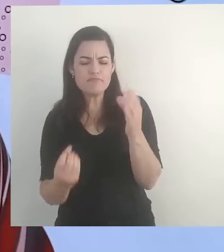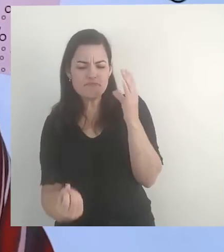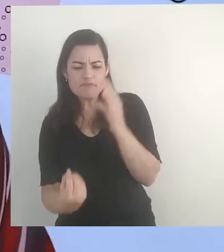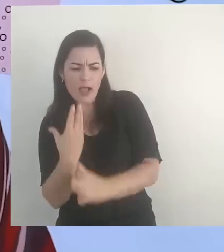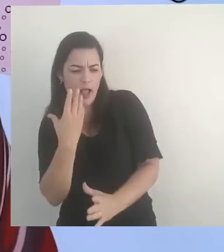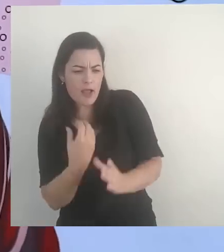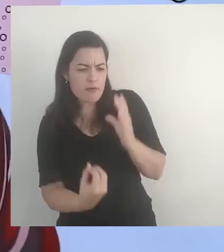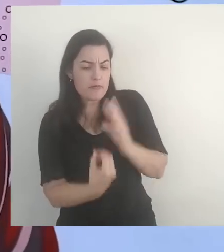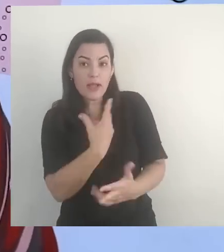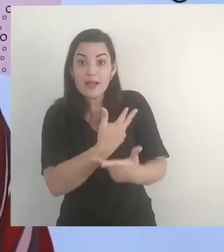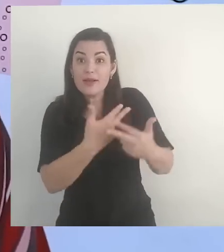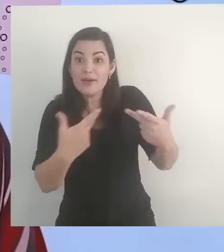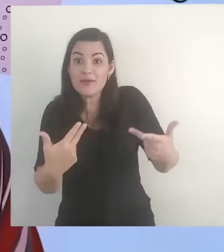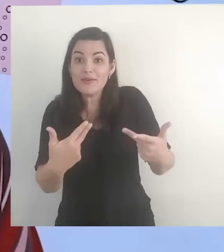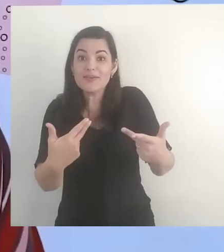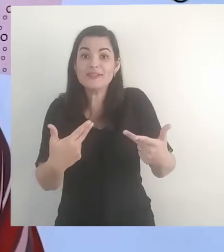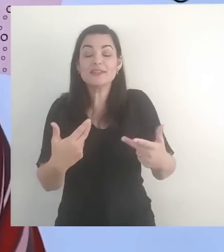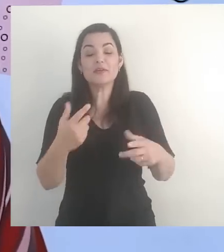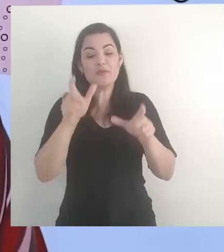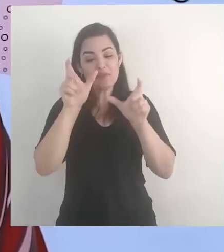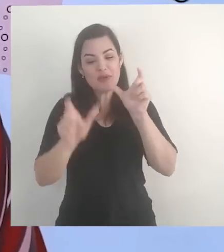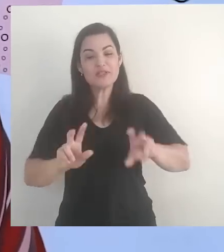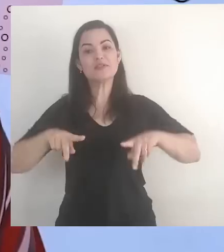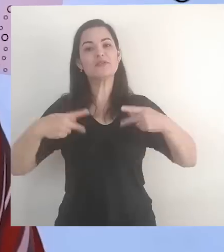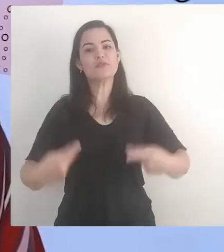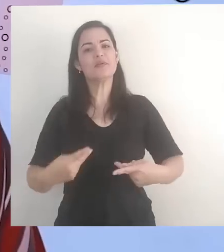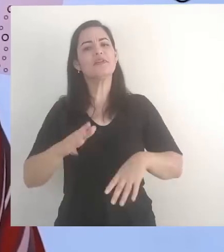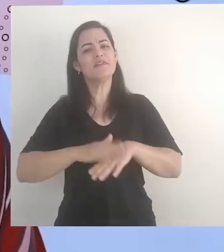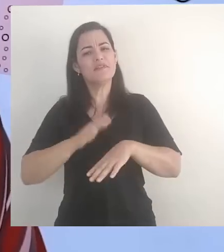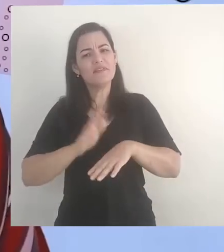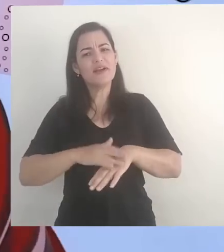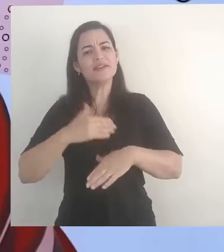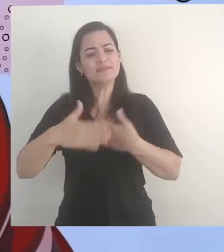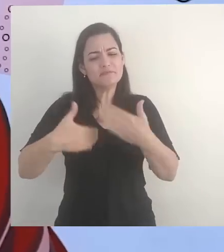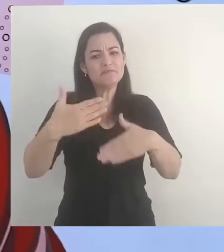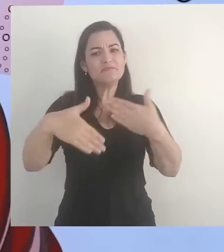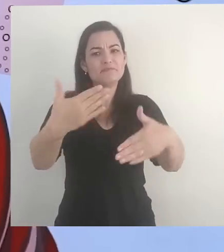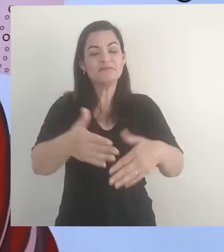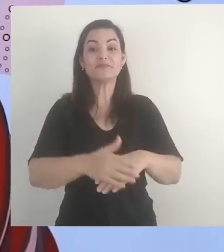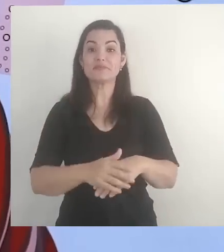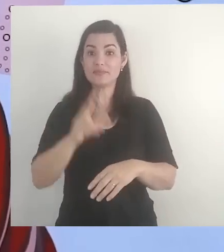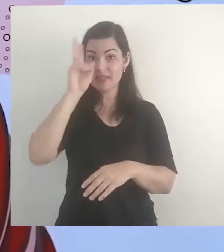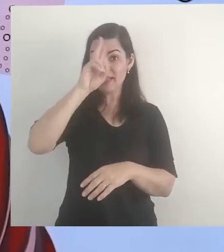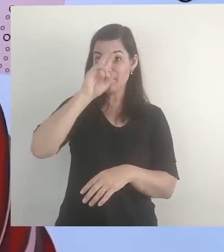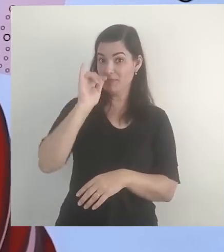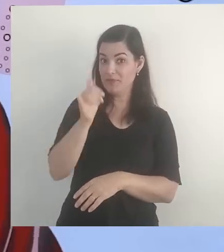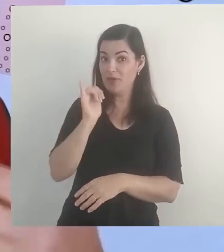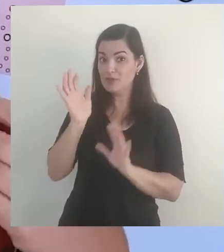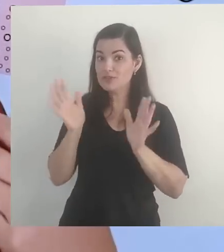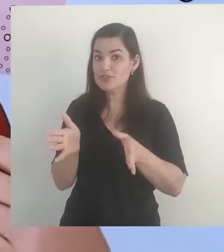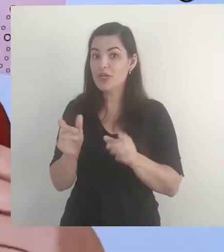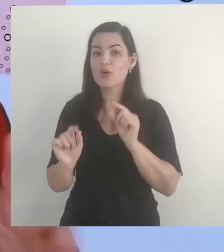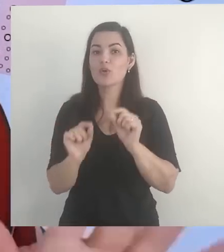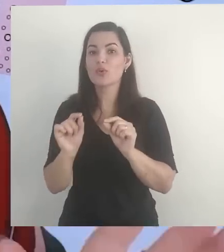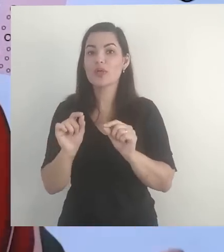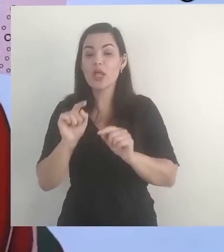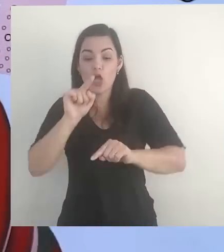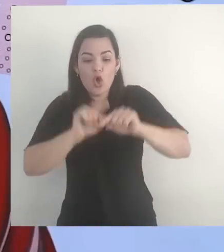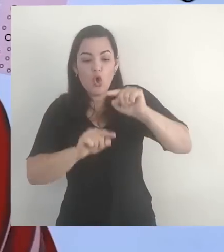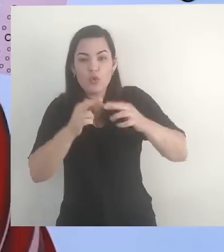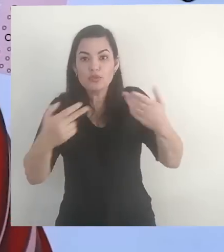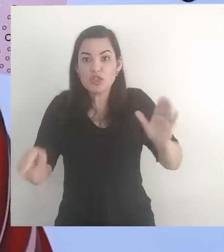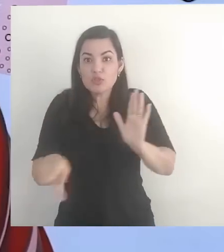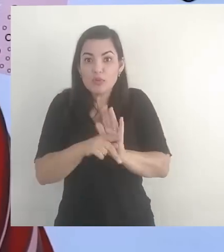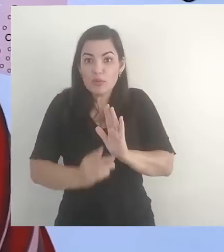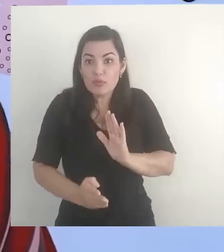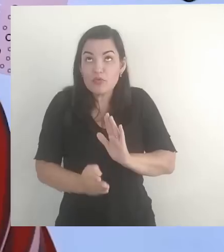das explorações que o ser humano tem feito por aí. Você lembra que eu te contei que os primeiros